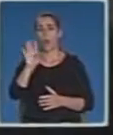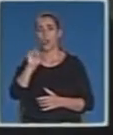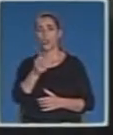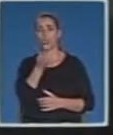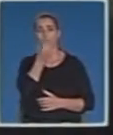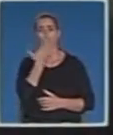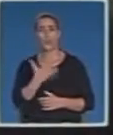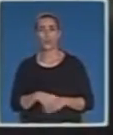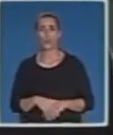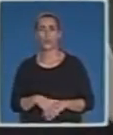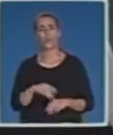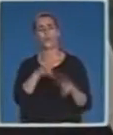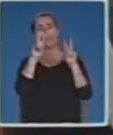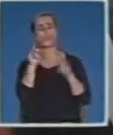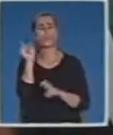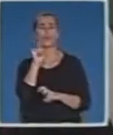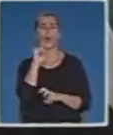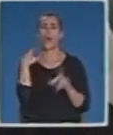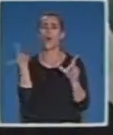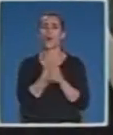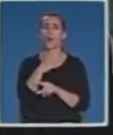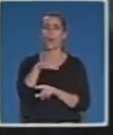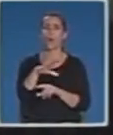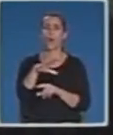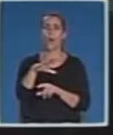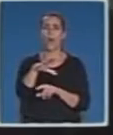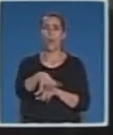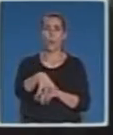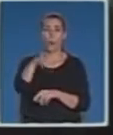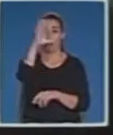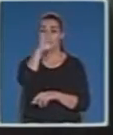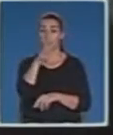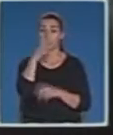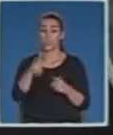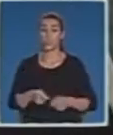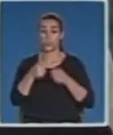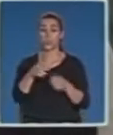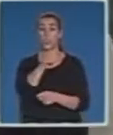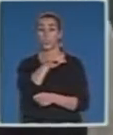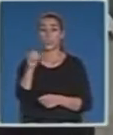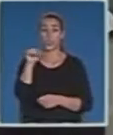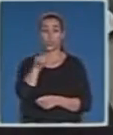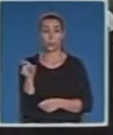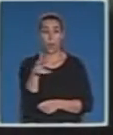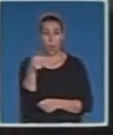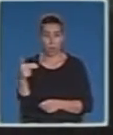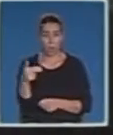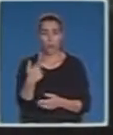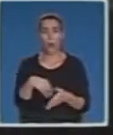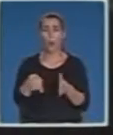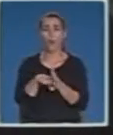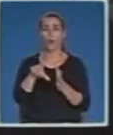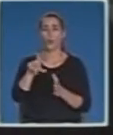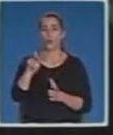questão fundamental é também em relação à aquisição de uma grua, que o Governo diz que significa um investimento de 600 mil euros, uma grua para o Porto das